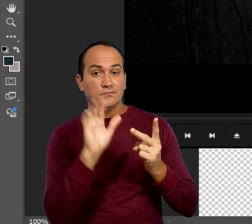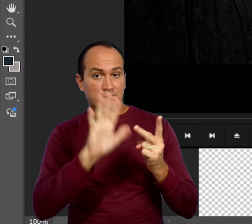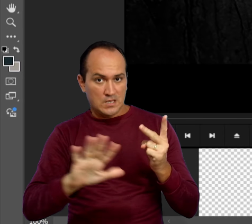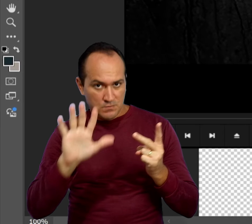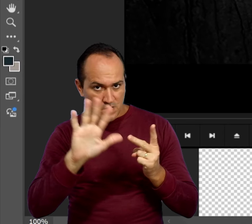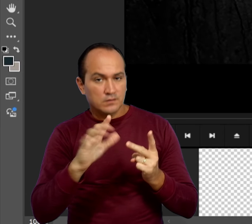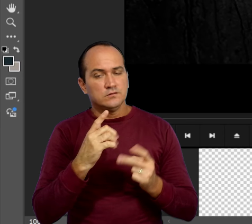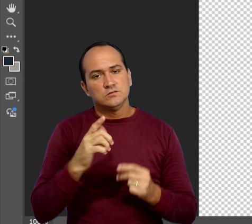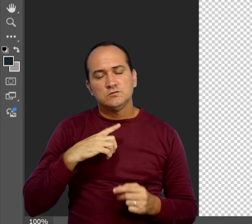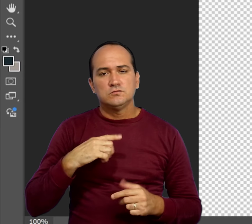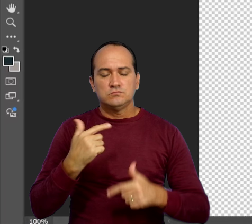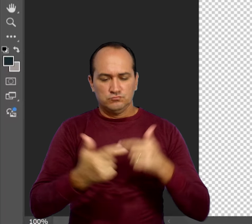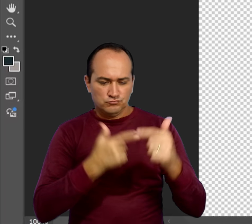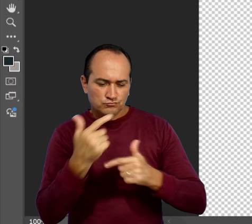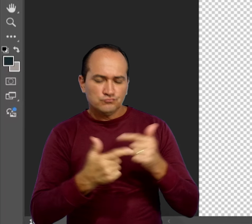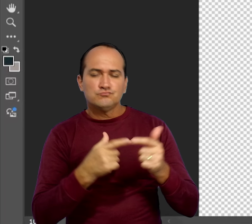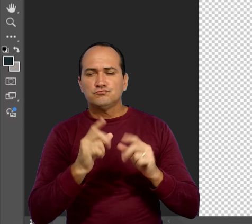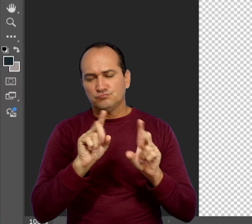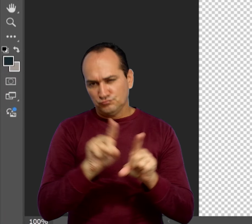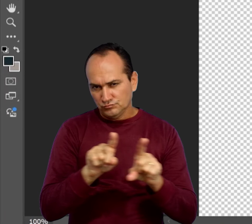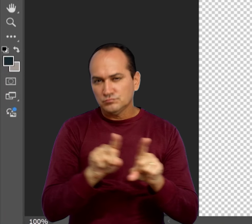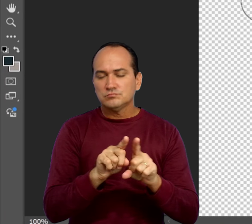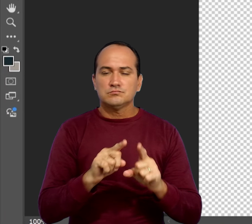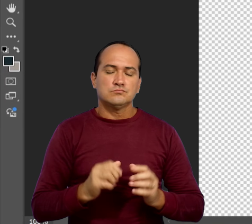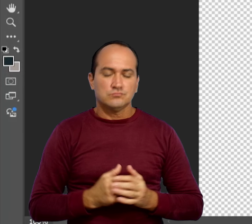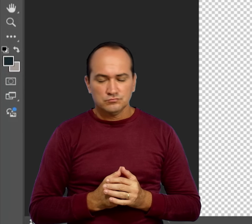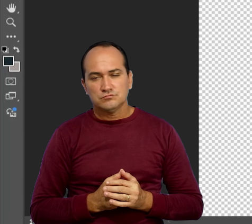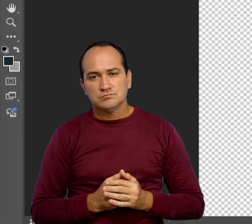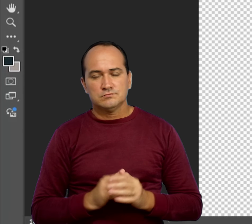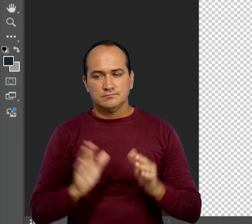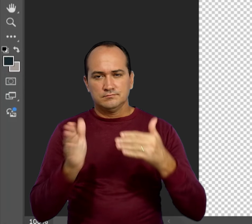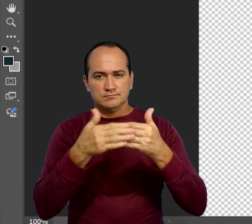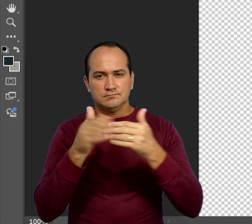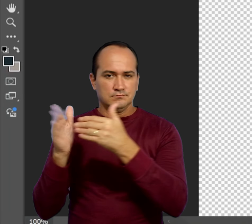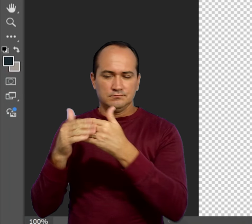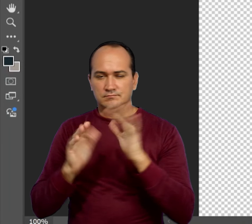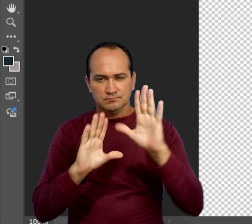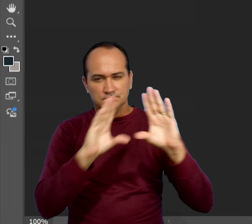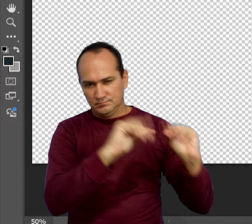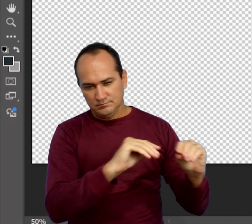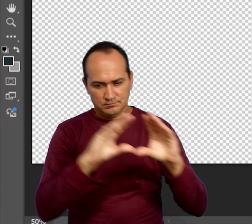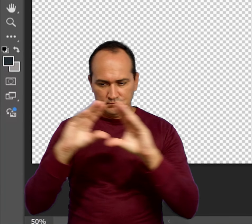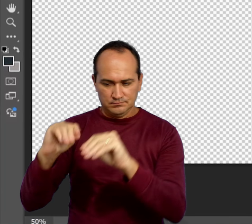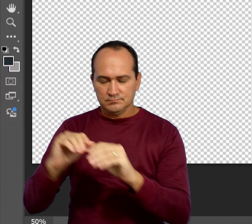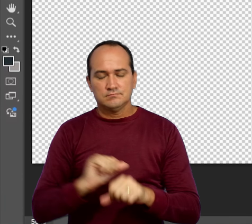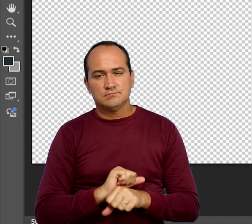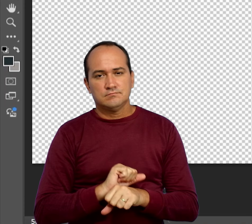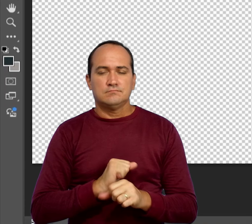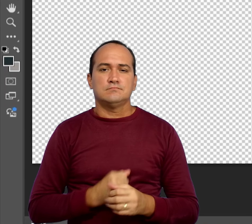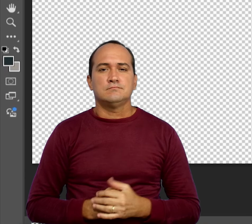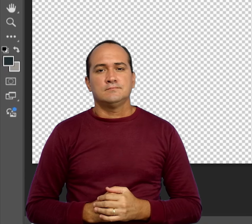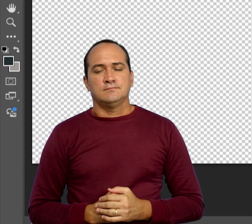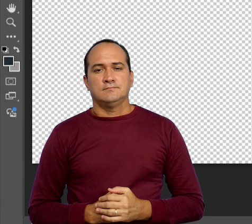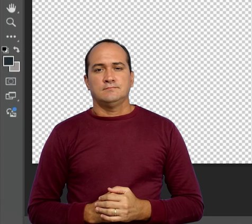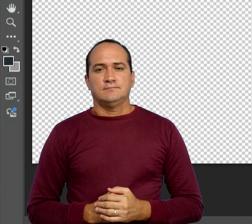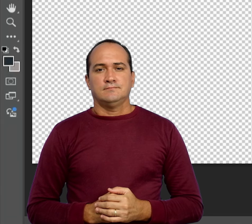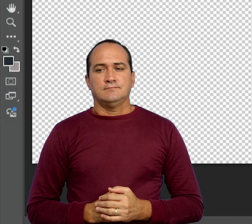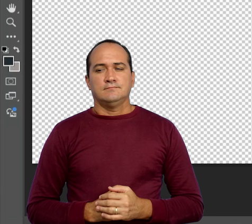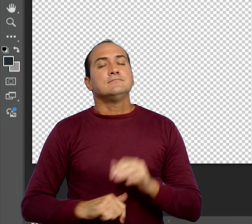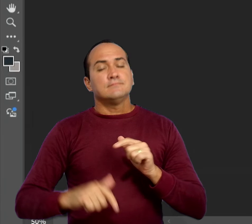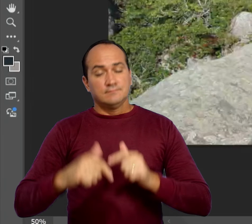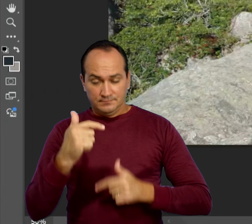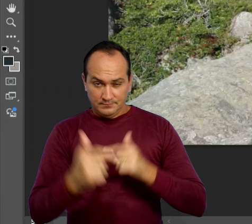outra imagem, que foi uma imagem que eu trabalhei, no caso vou fechar aqui essas outras, tá? Então vai ser uma